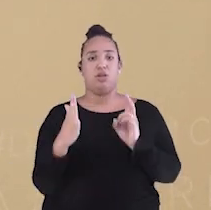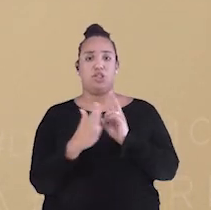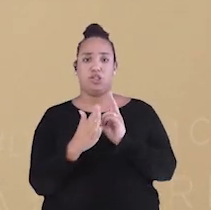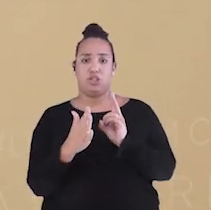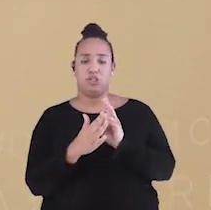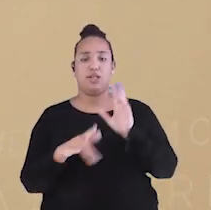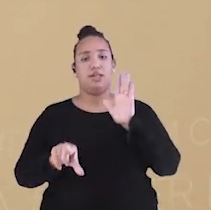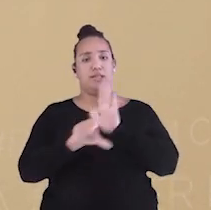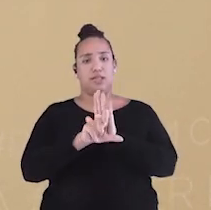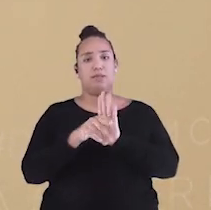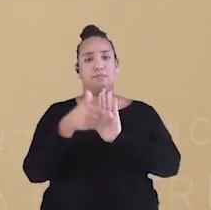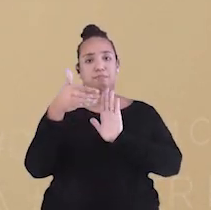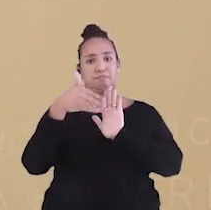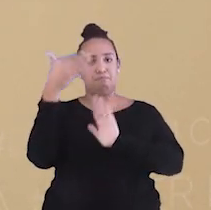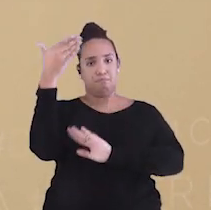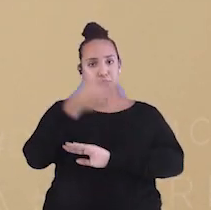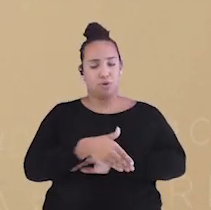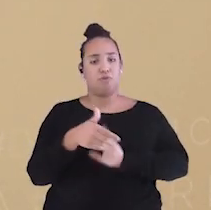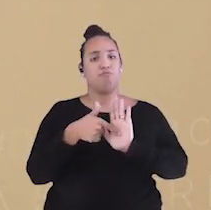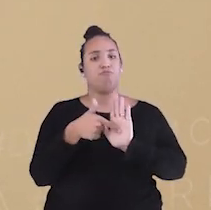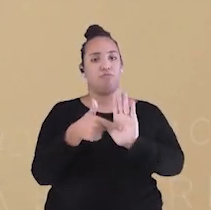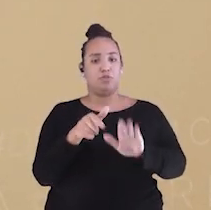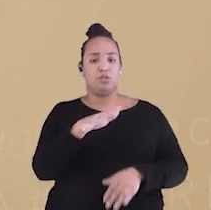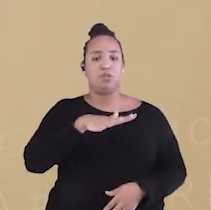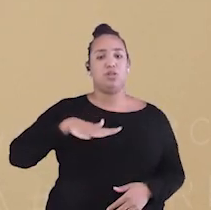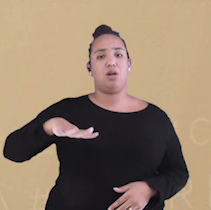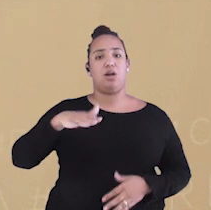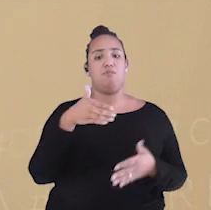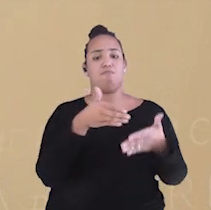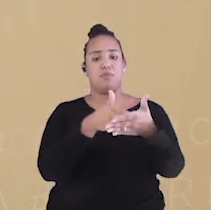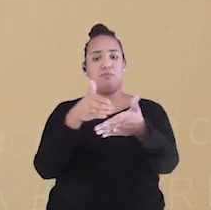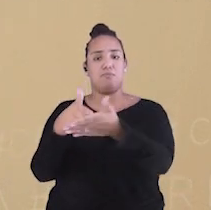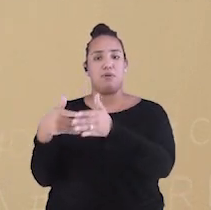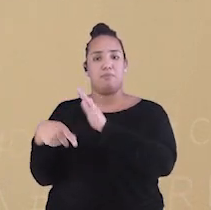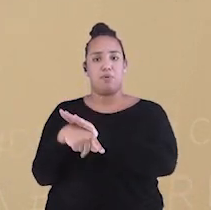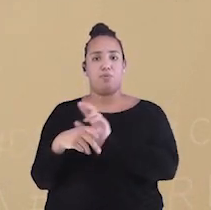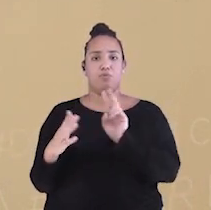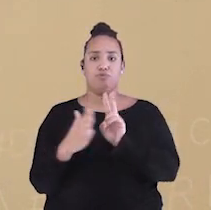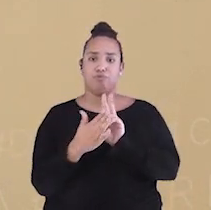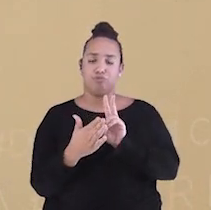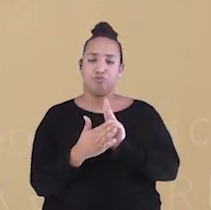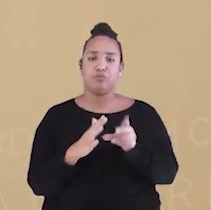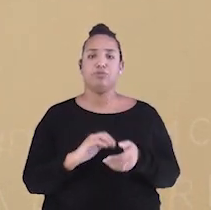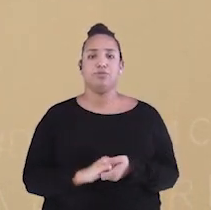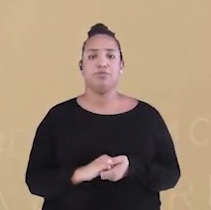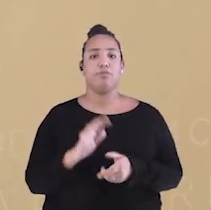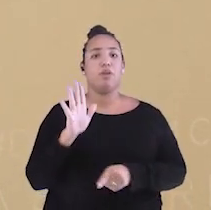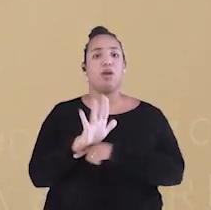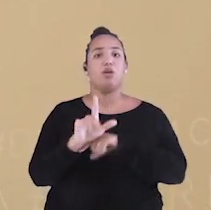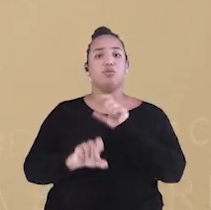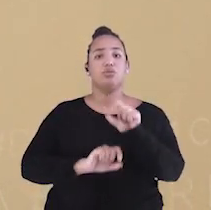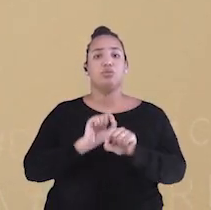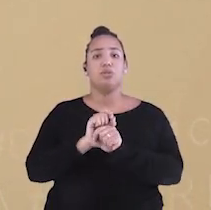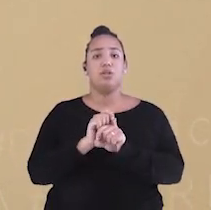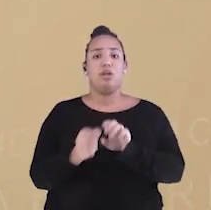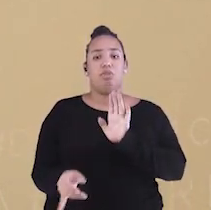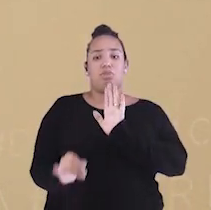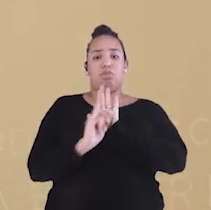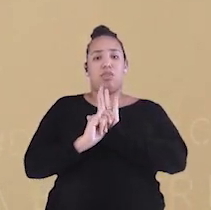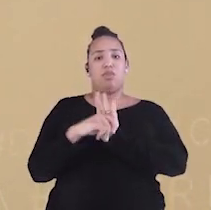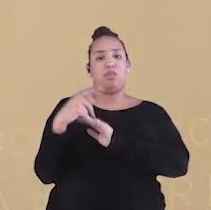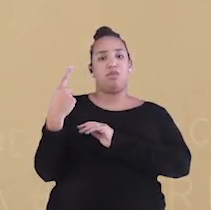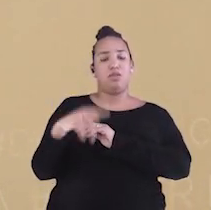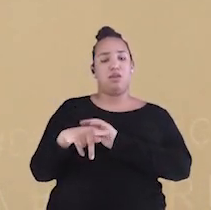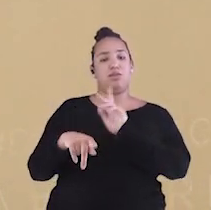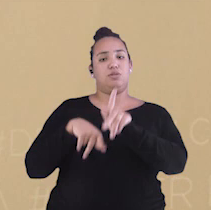de delimitar e definir os territórios indígenas, contribuindo para a confirmação de suas identidades